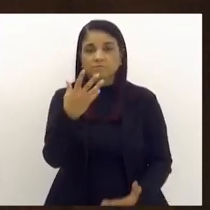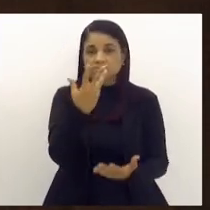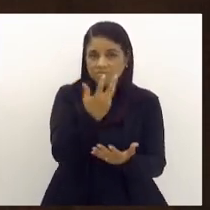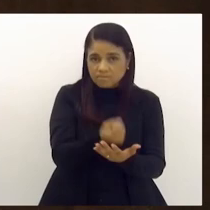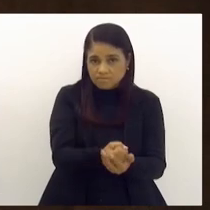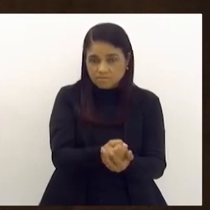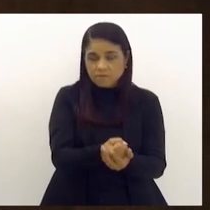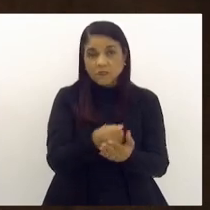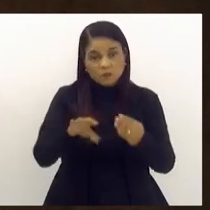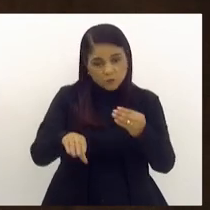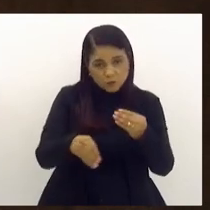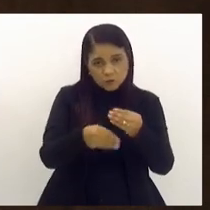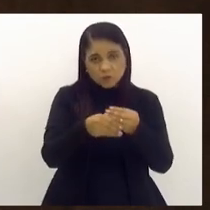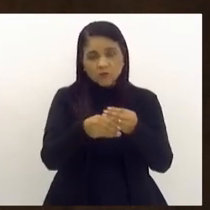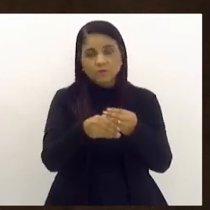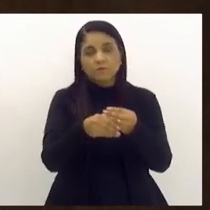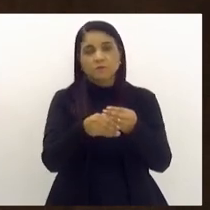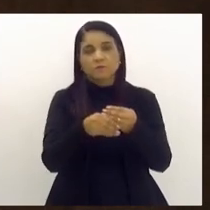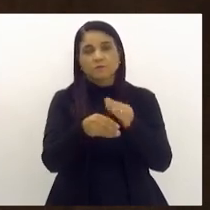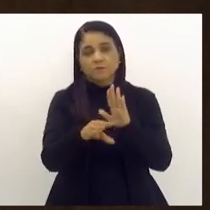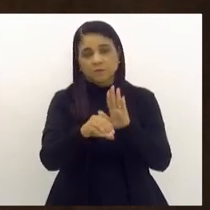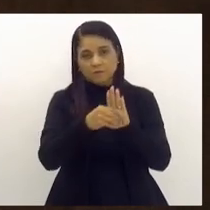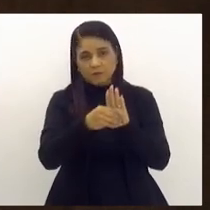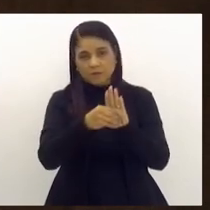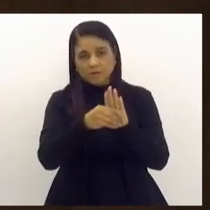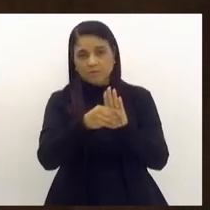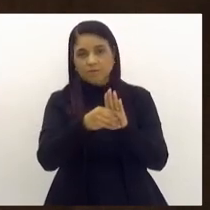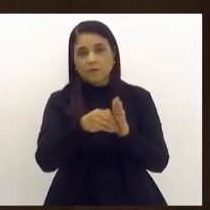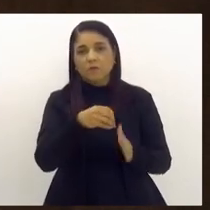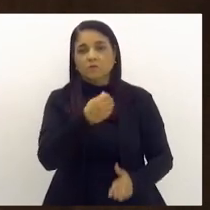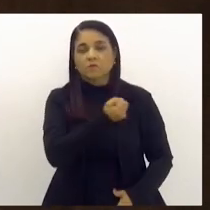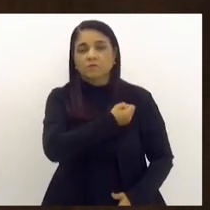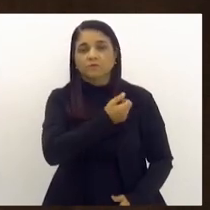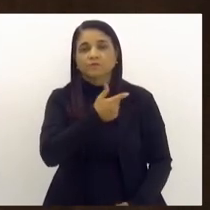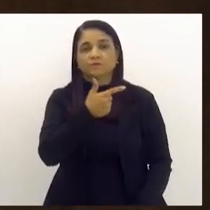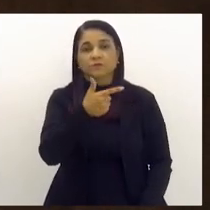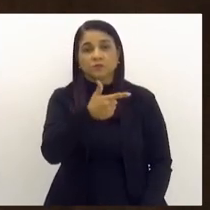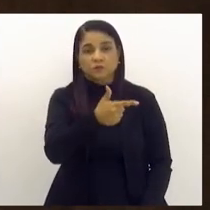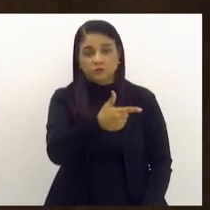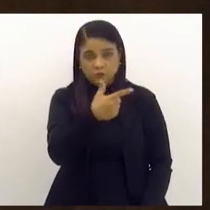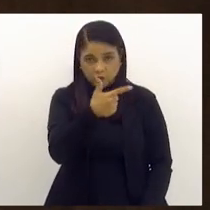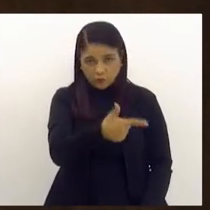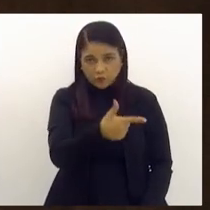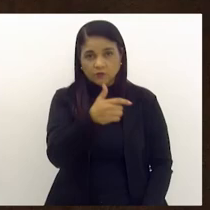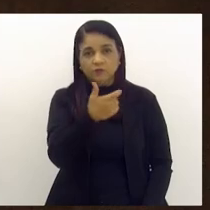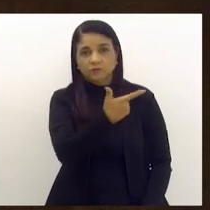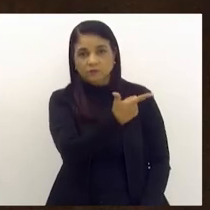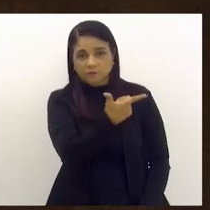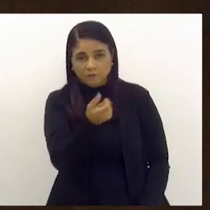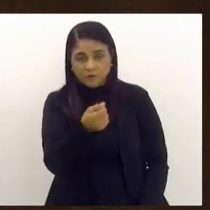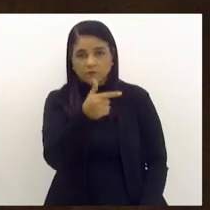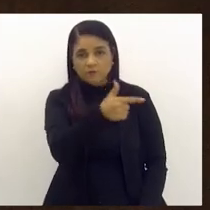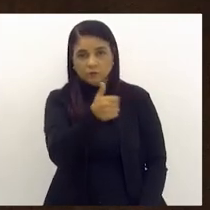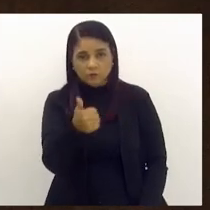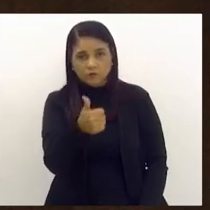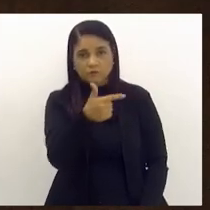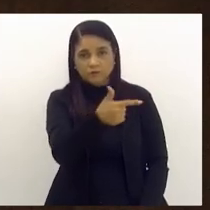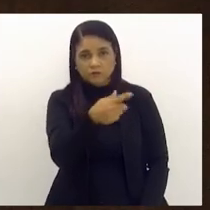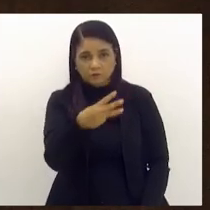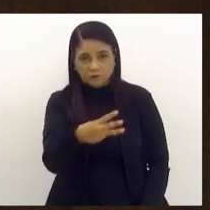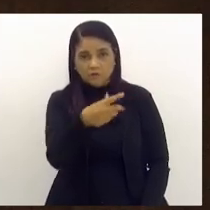favorável com subemenda aglutinativa às emendas números 2, 20, 21,